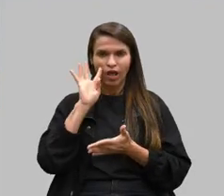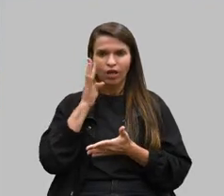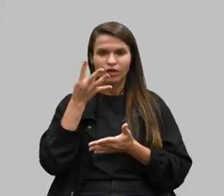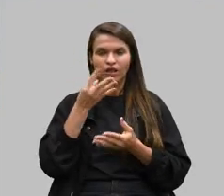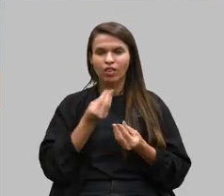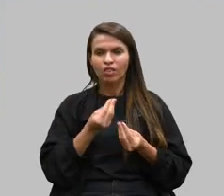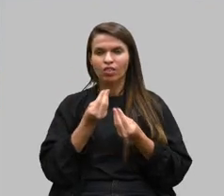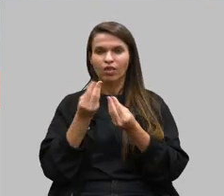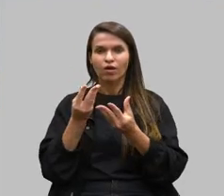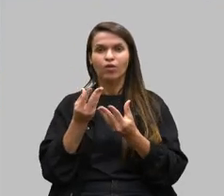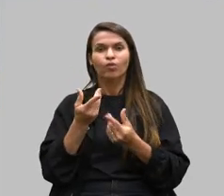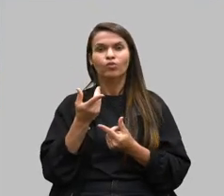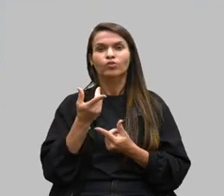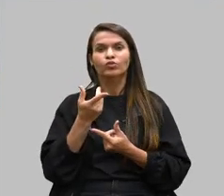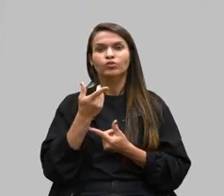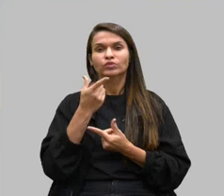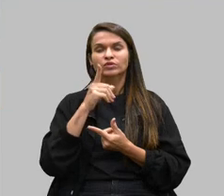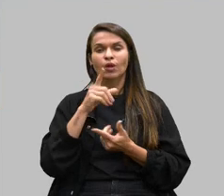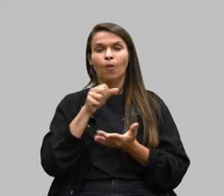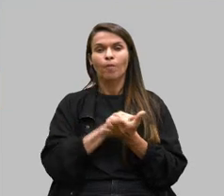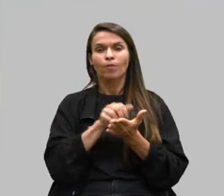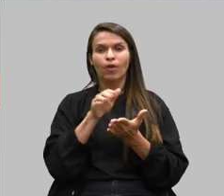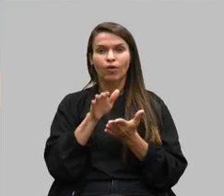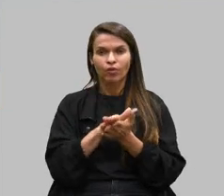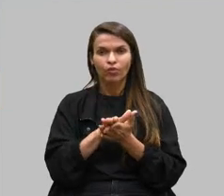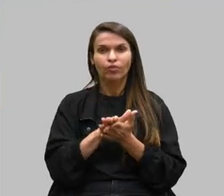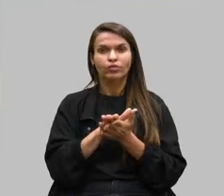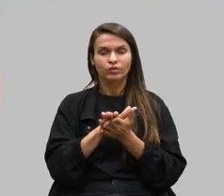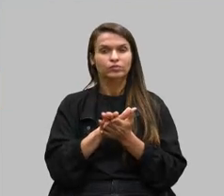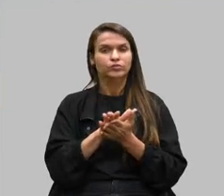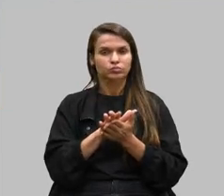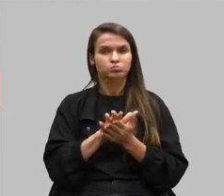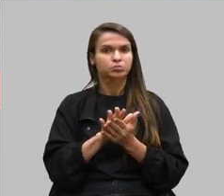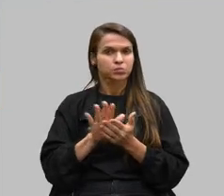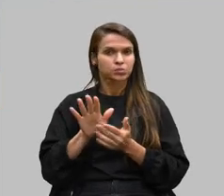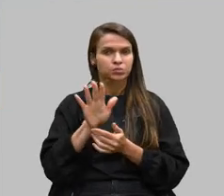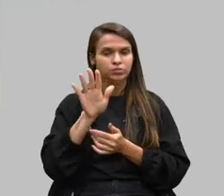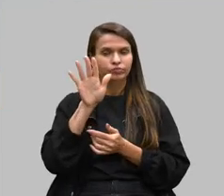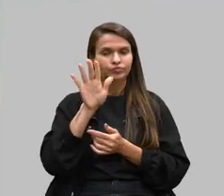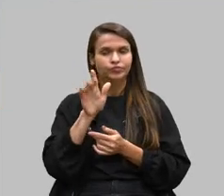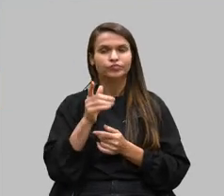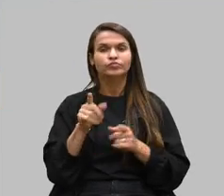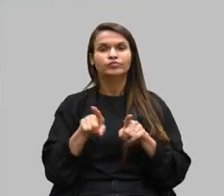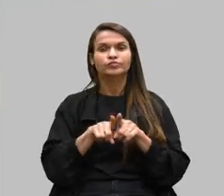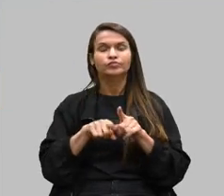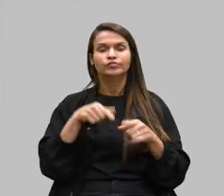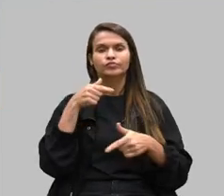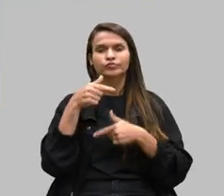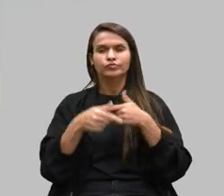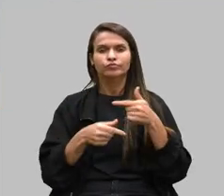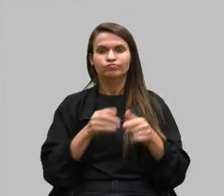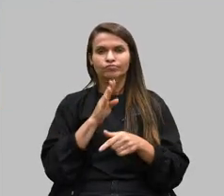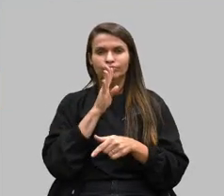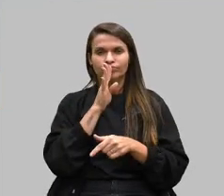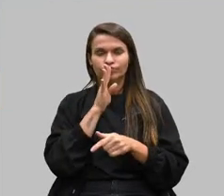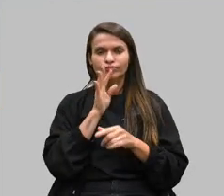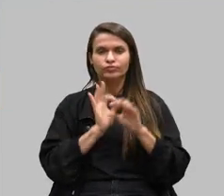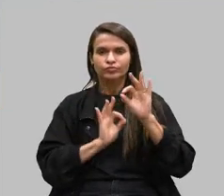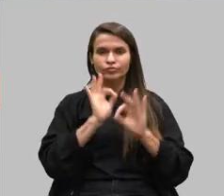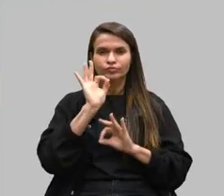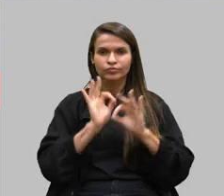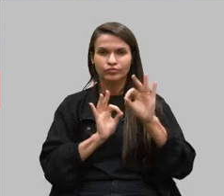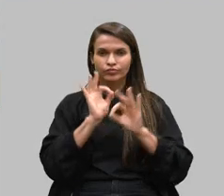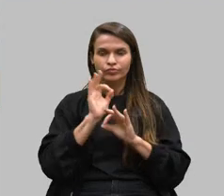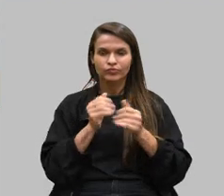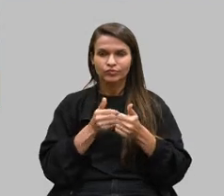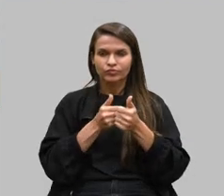ao poder concedente uma multa extremamente grande paralelo a isso nesse trabalho silencioso que às vezes é regulação exerce de acompanhar e